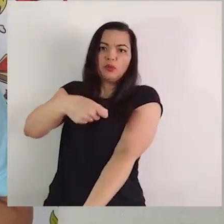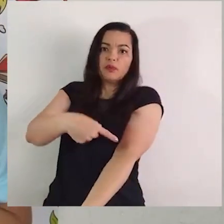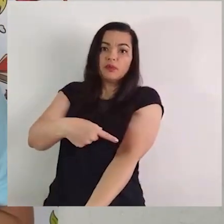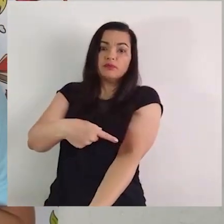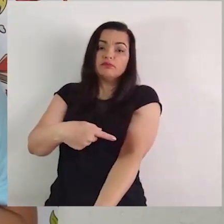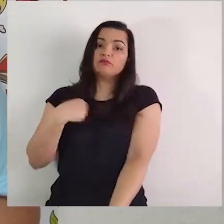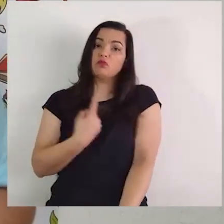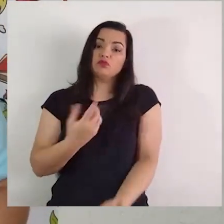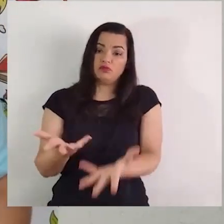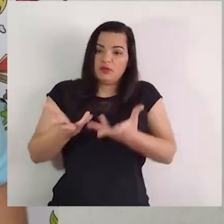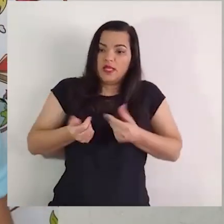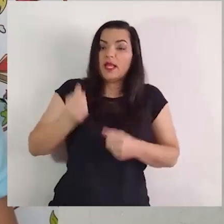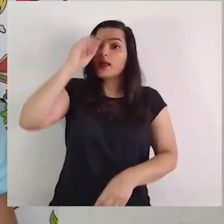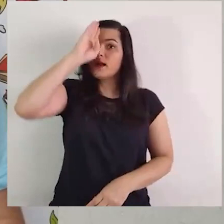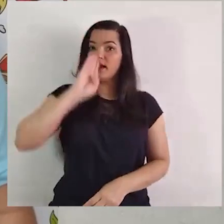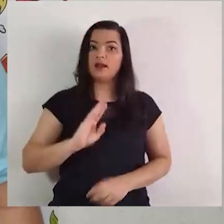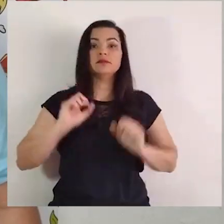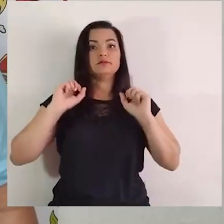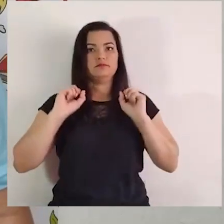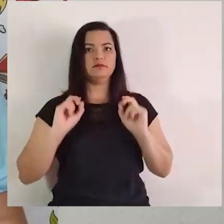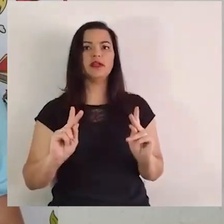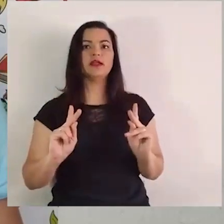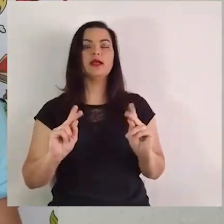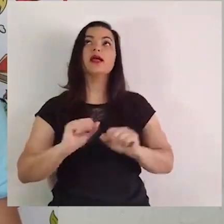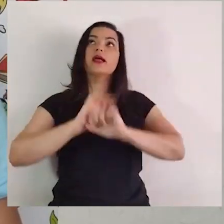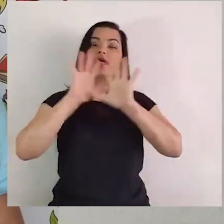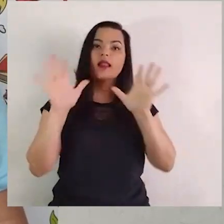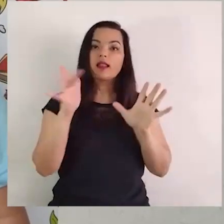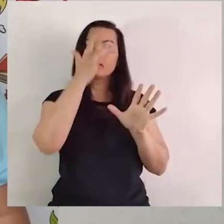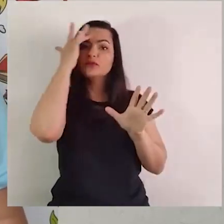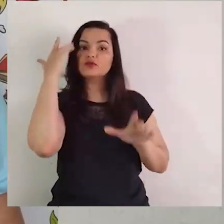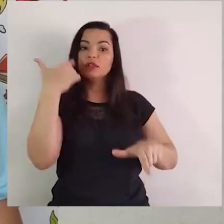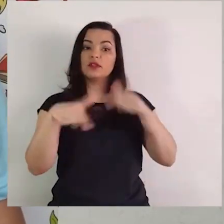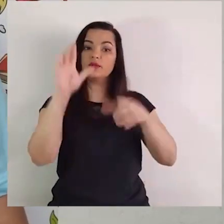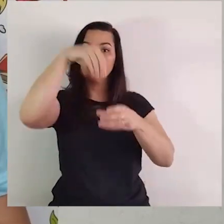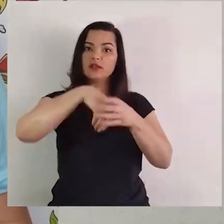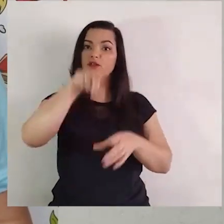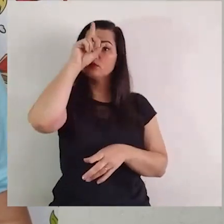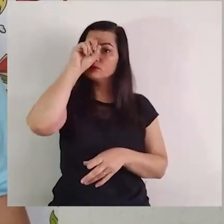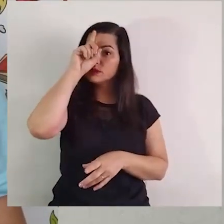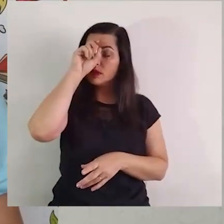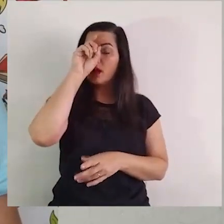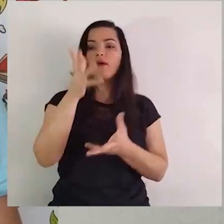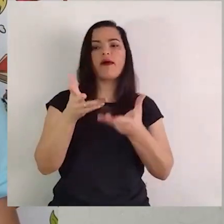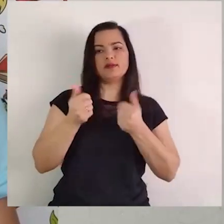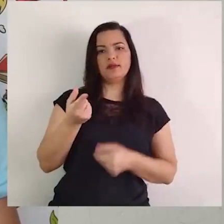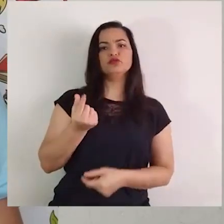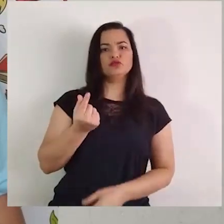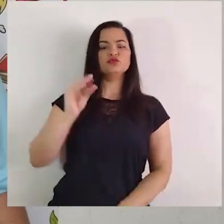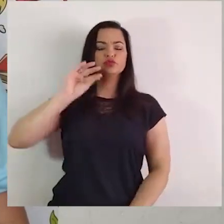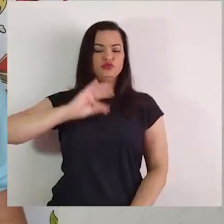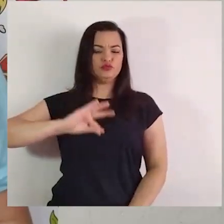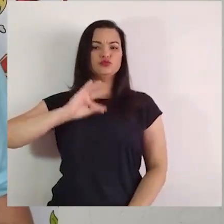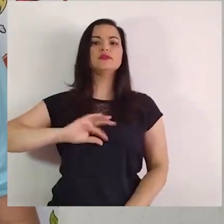maneira gratuita. É claro que essas pessoas recebem salário para estarem nesses